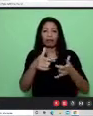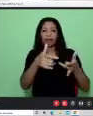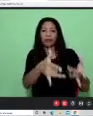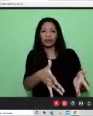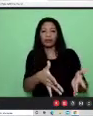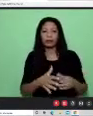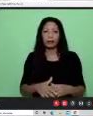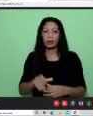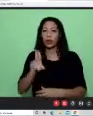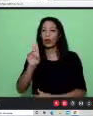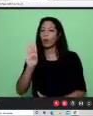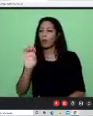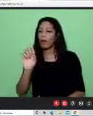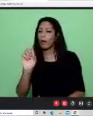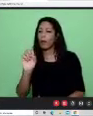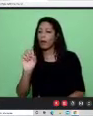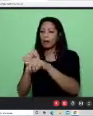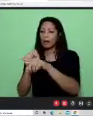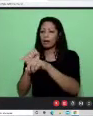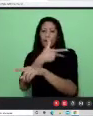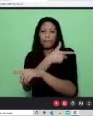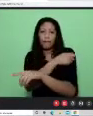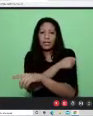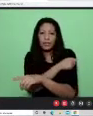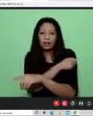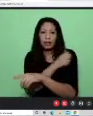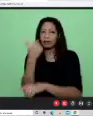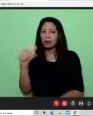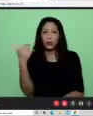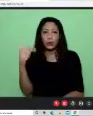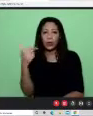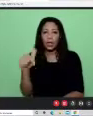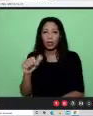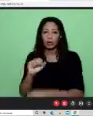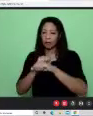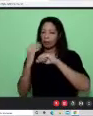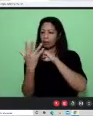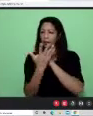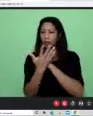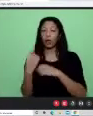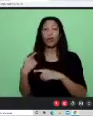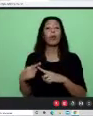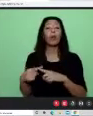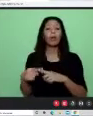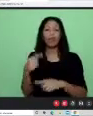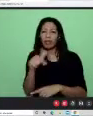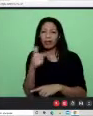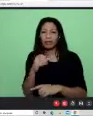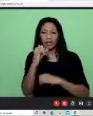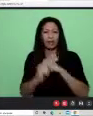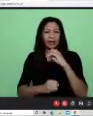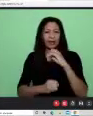tendo uma vacina da Covid por falta de internet,